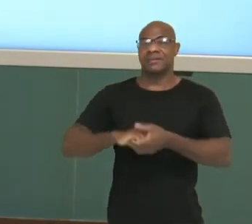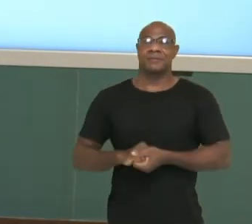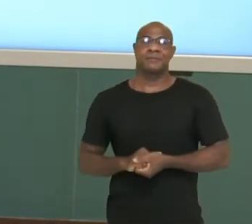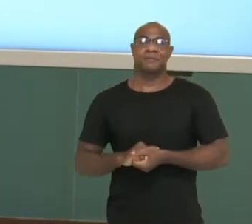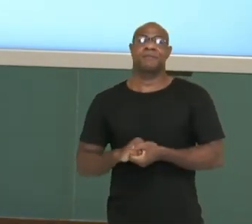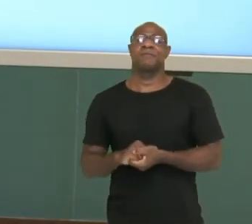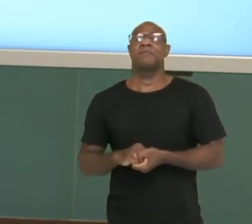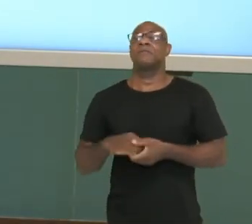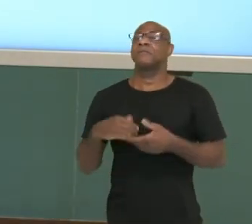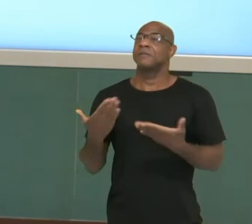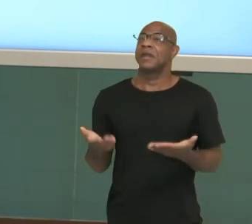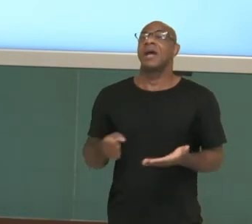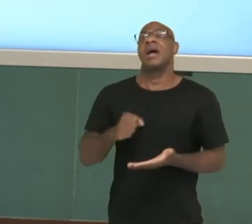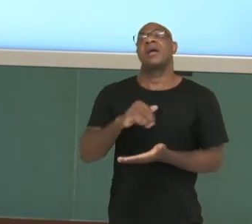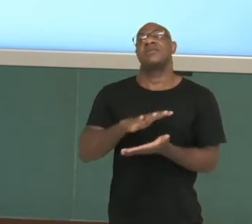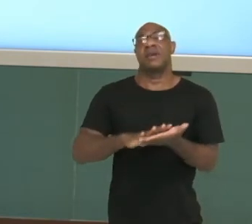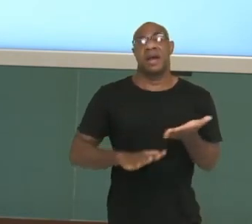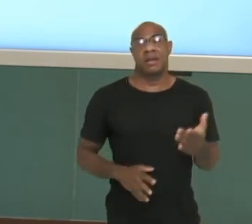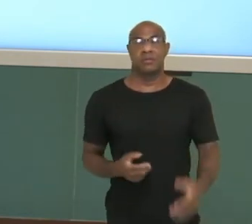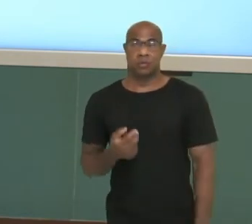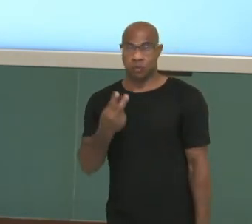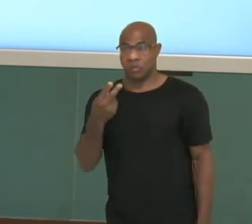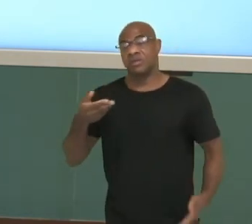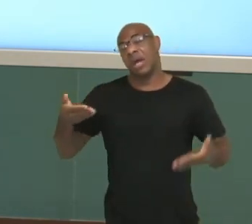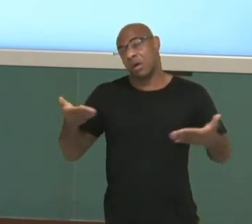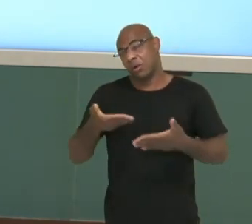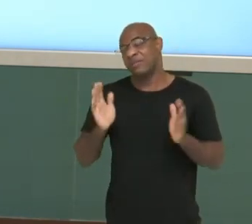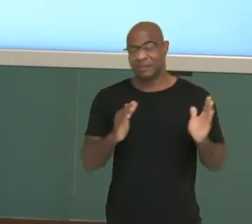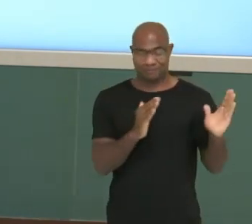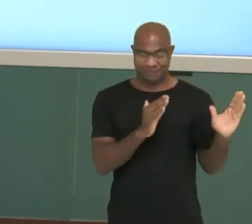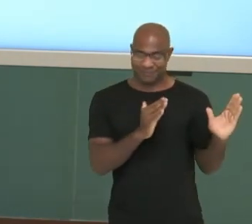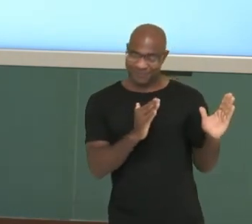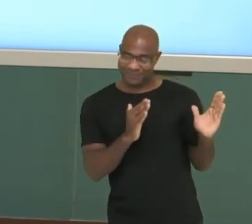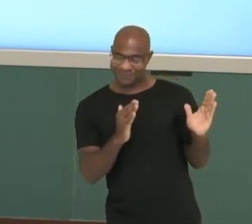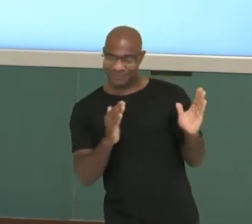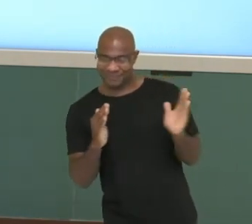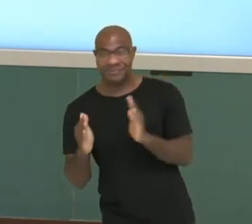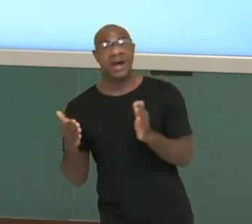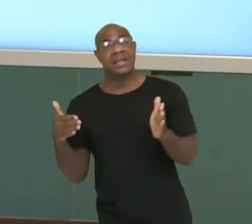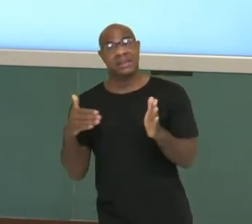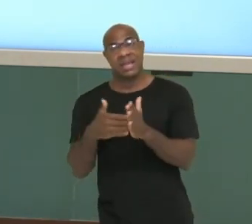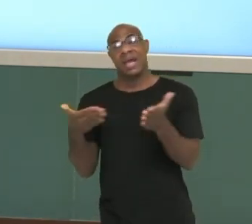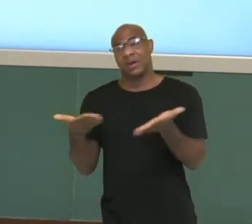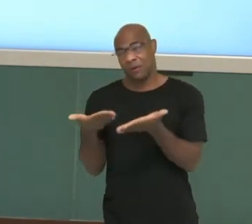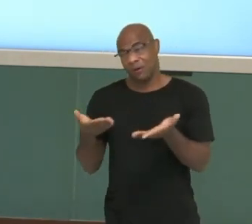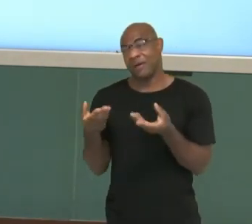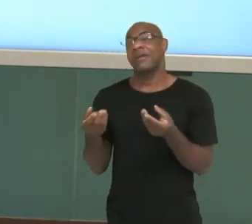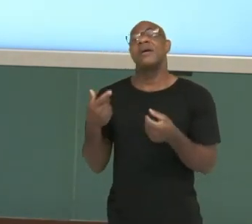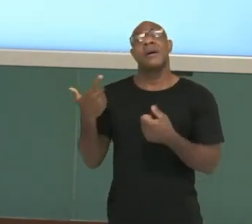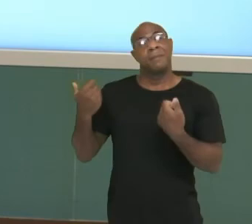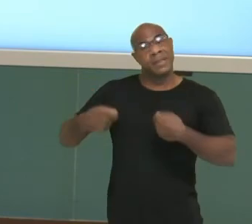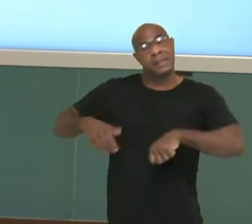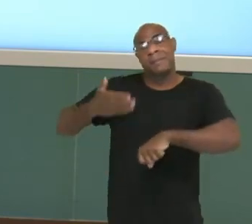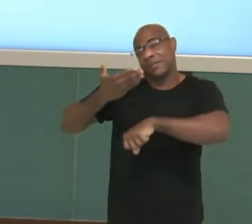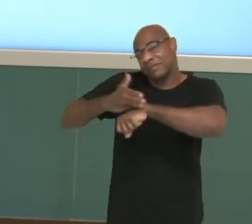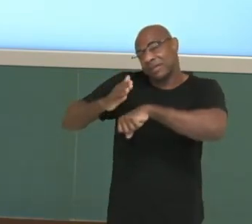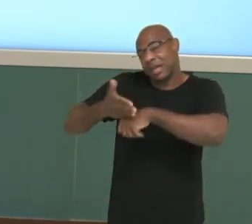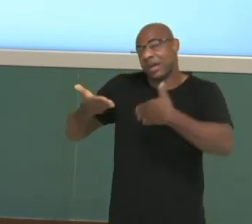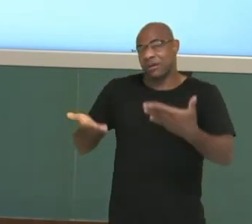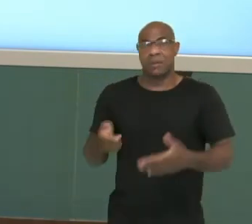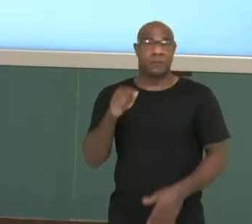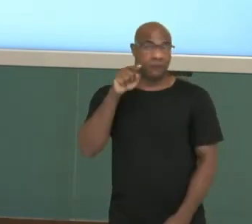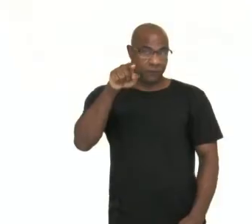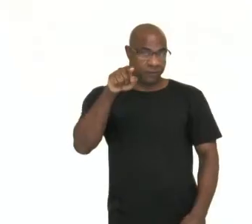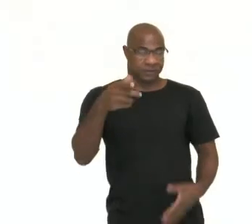participantes. E tendo visto tudo o que nós vimos até agora, vamos praticar um pouquinho e agora é com